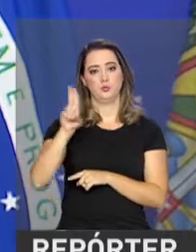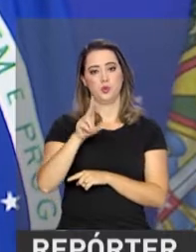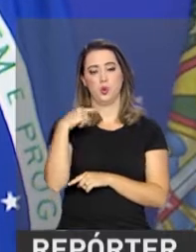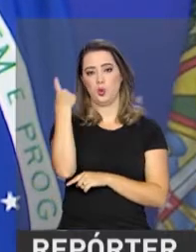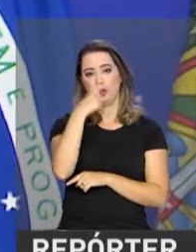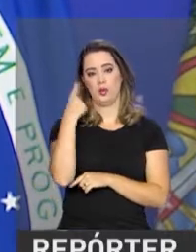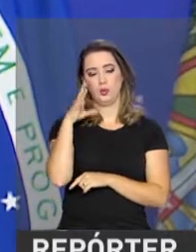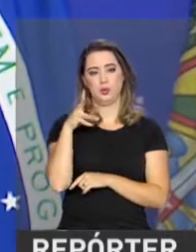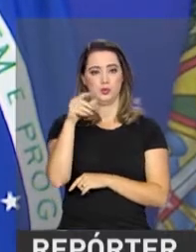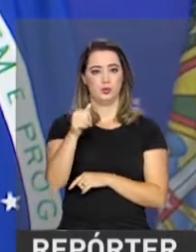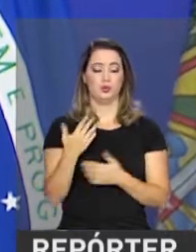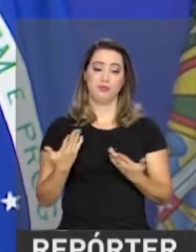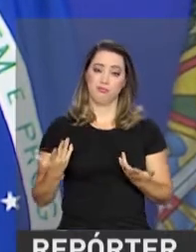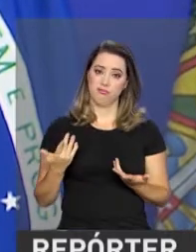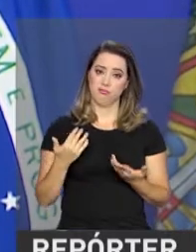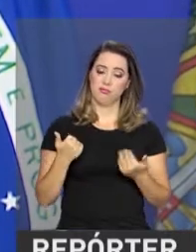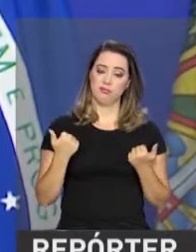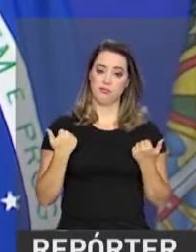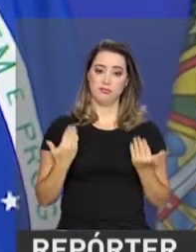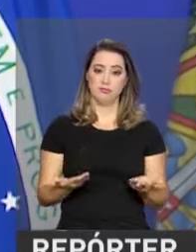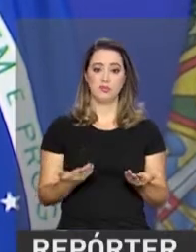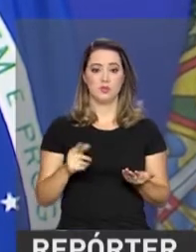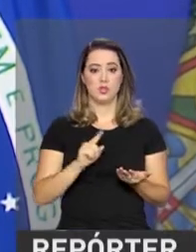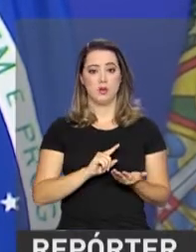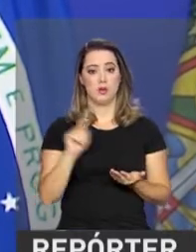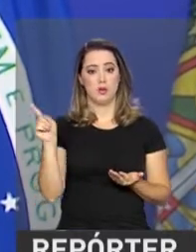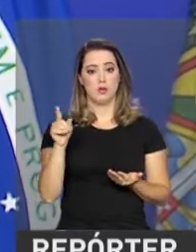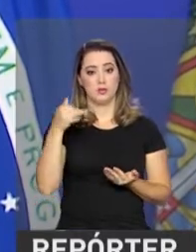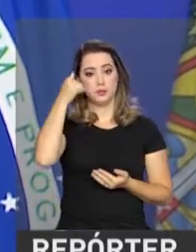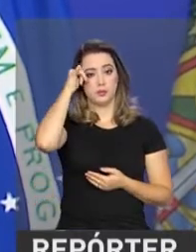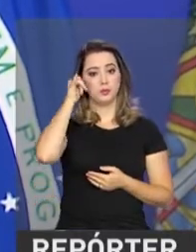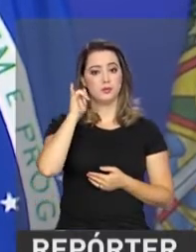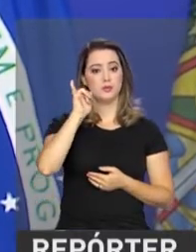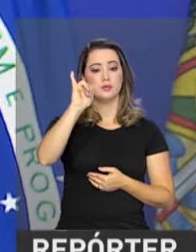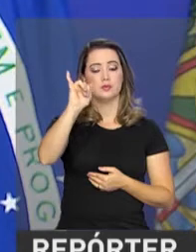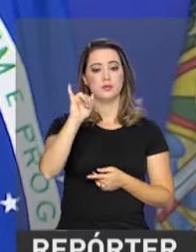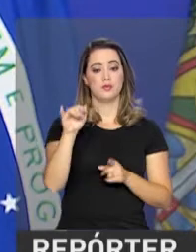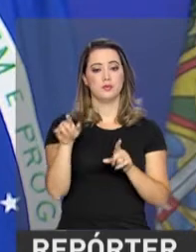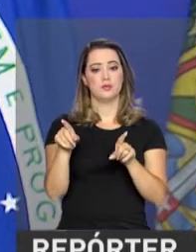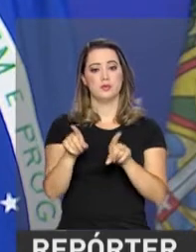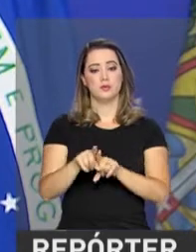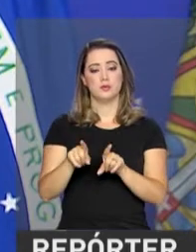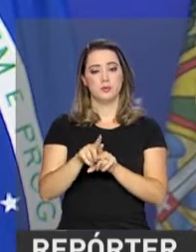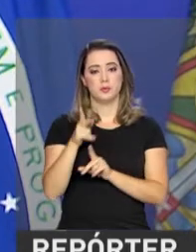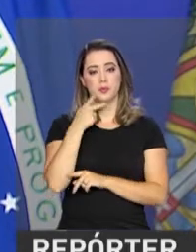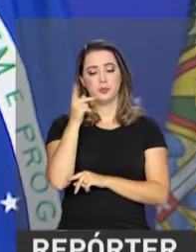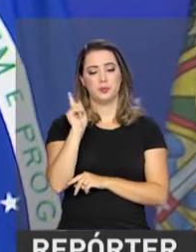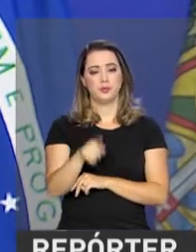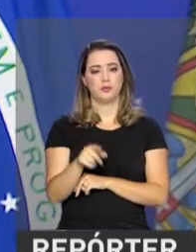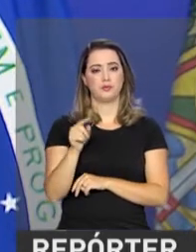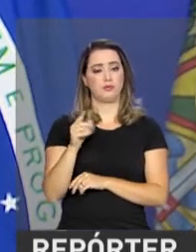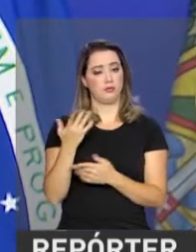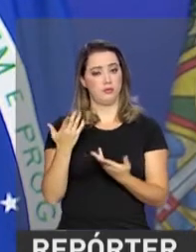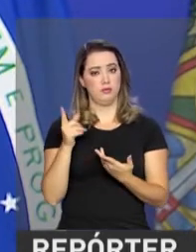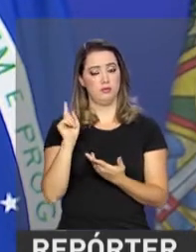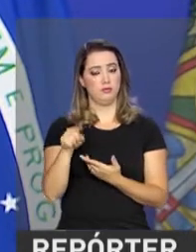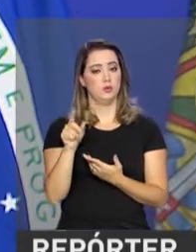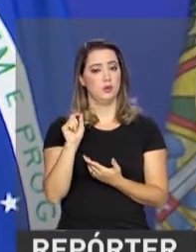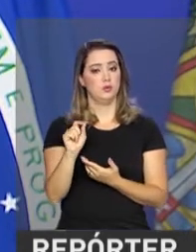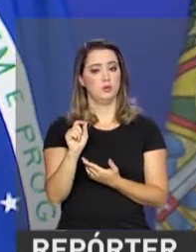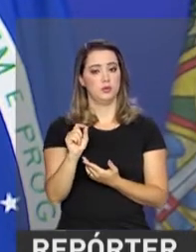integral e não é sem razão que lá se combate aquilo que também foi ressaltado pelo doutor magalhães que é